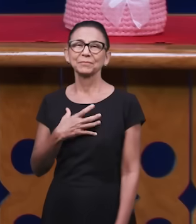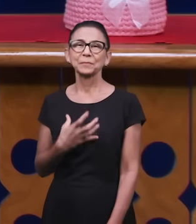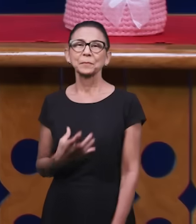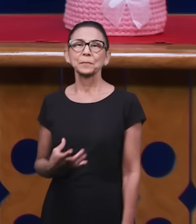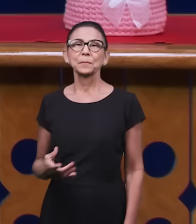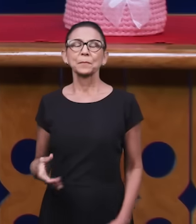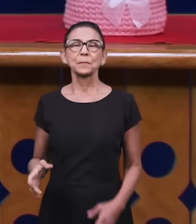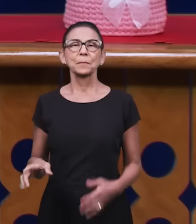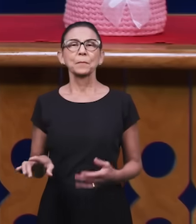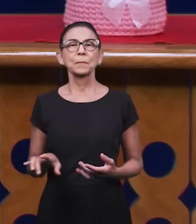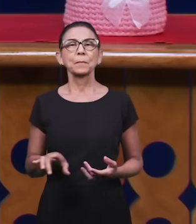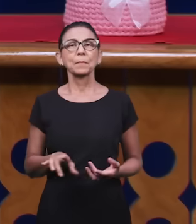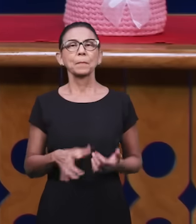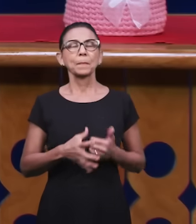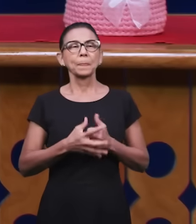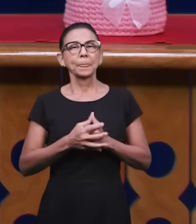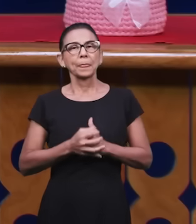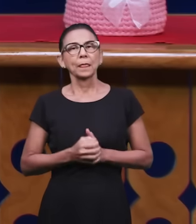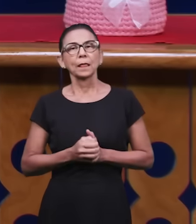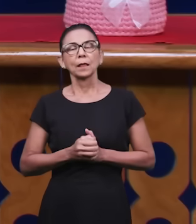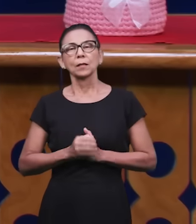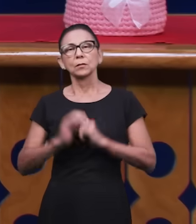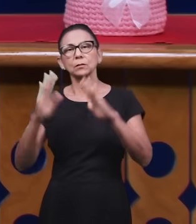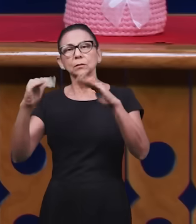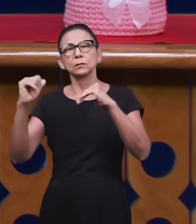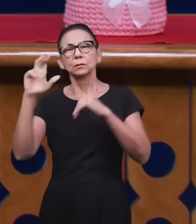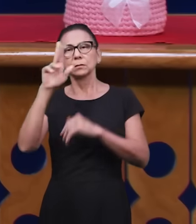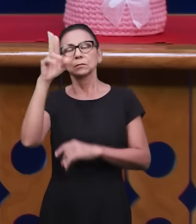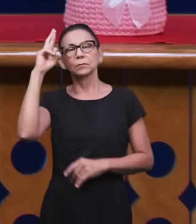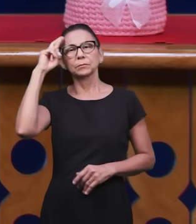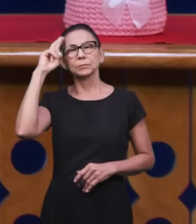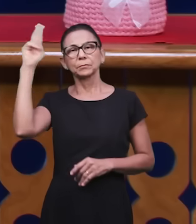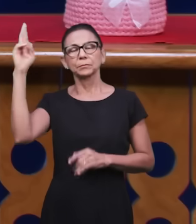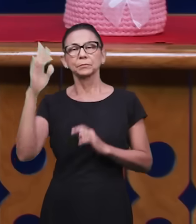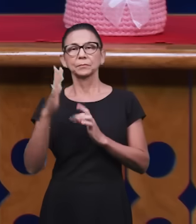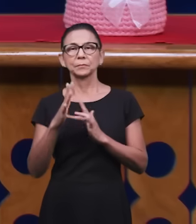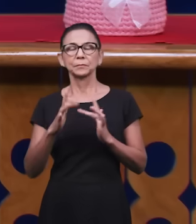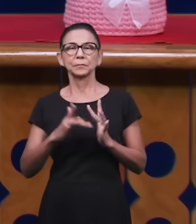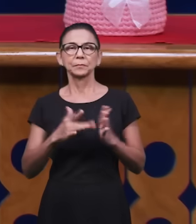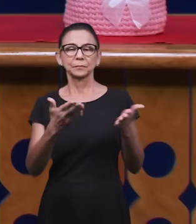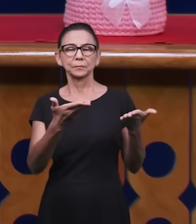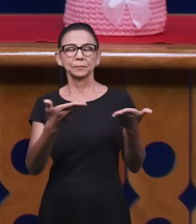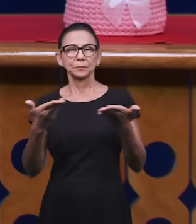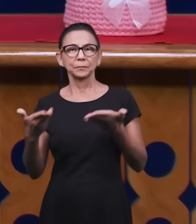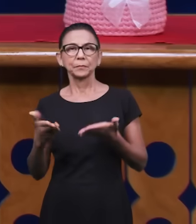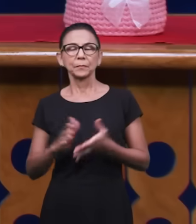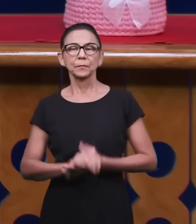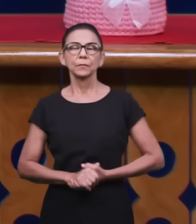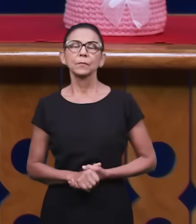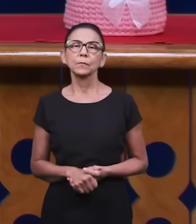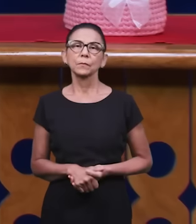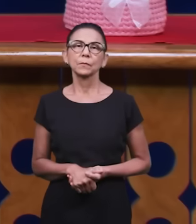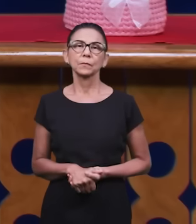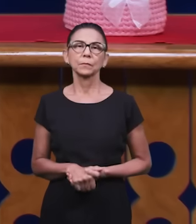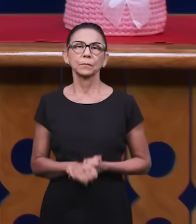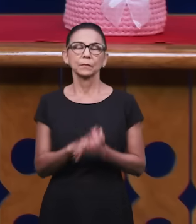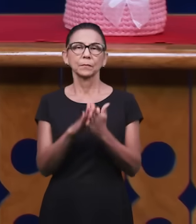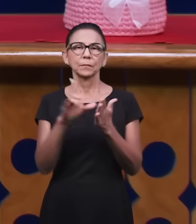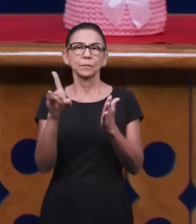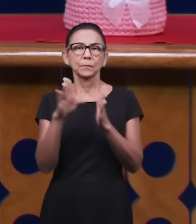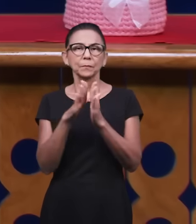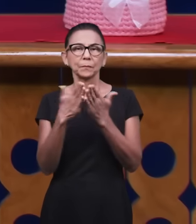Louvado seja o nome do Senhor Jesus. Eu convido os irmãos a abrirem suas Bíblias no Evangelho de